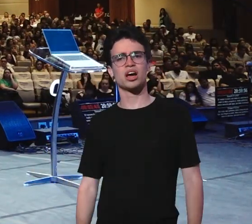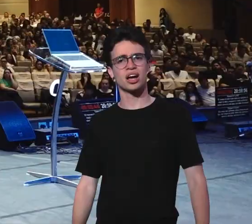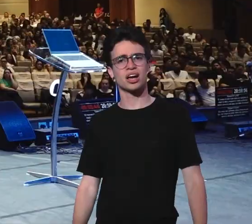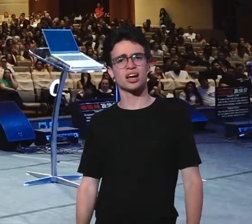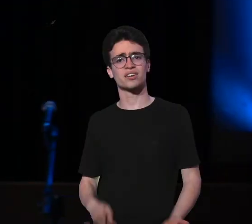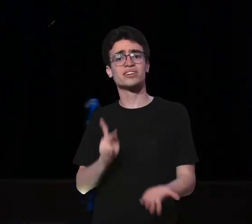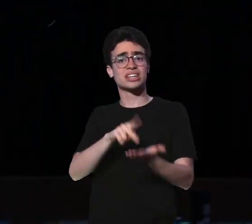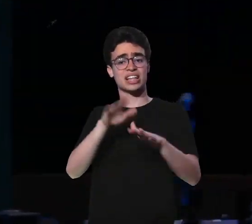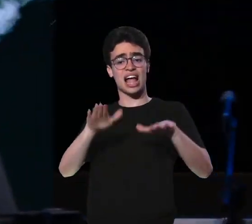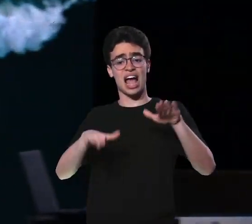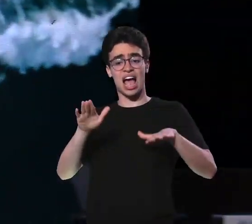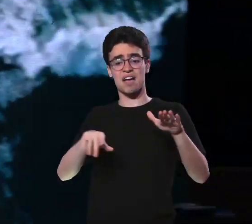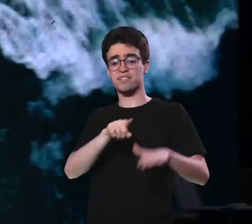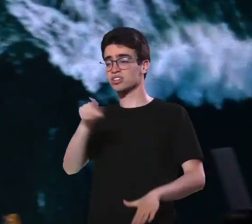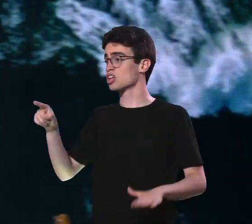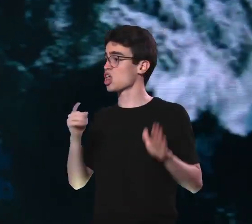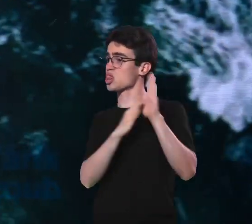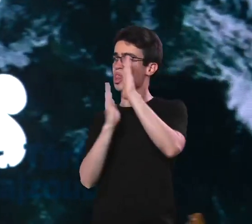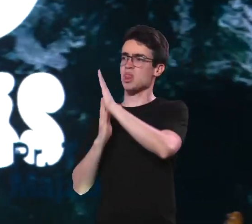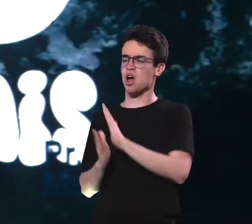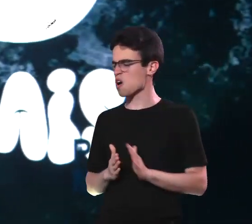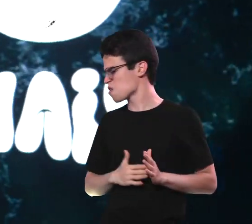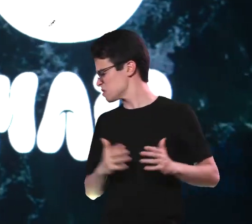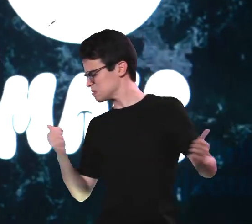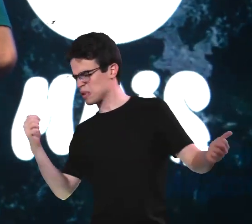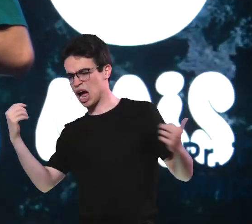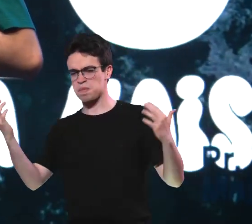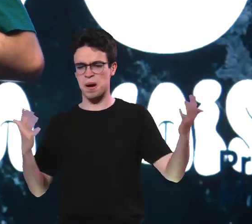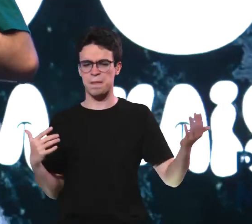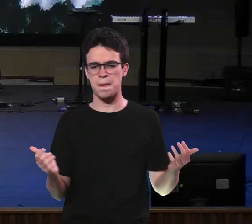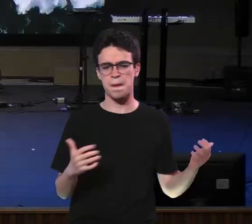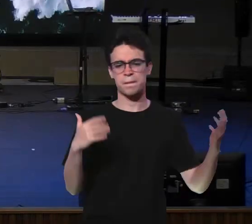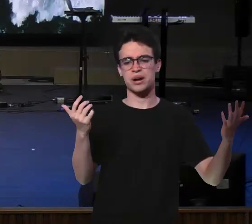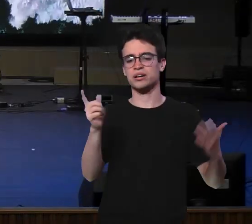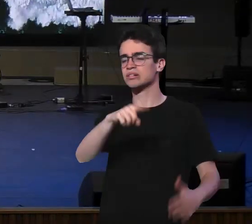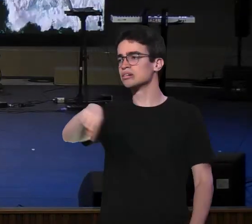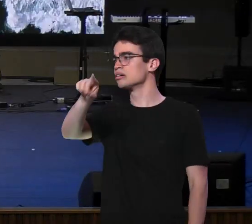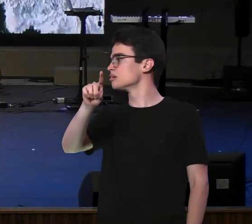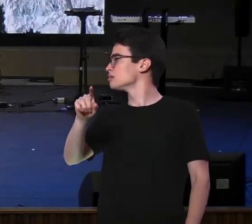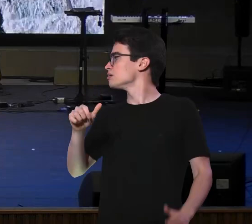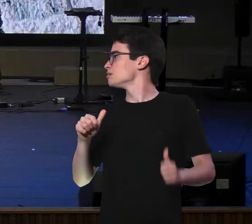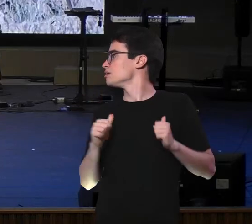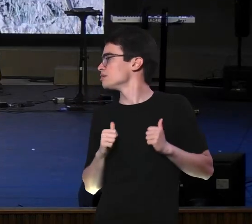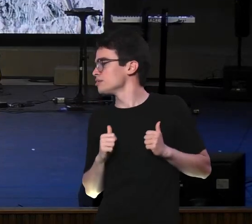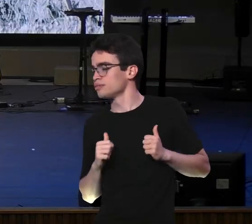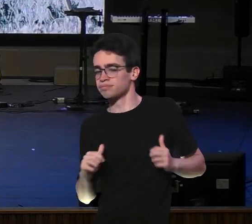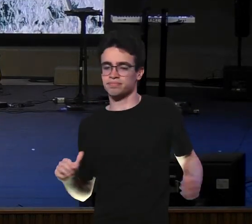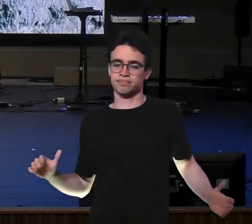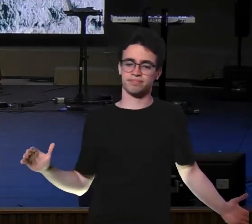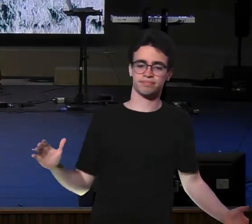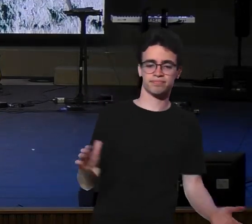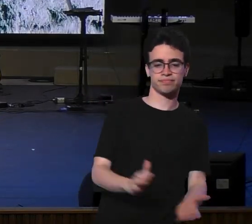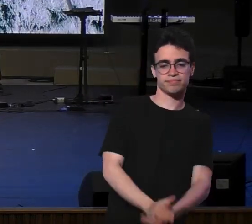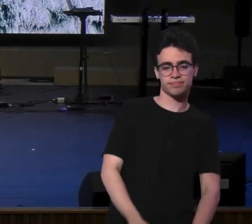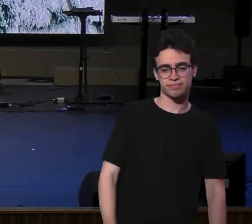Quantas vezes aqui o pessoal do louvor está pegando fogo, e aqui os mais velhos estão aqui assim.